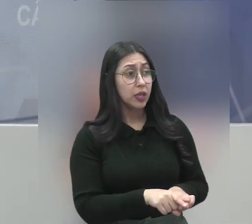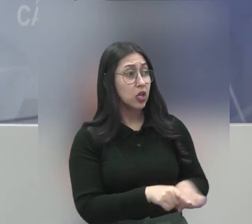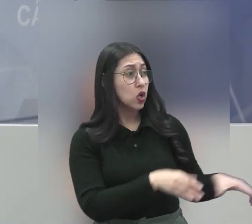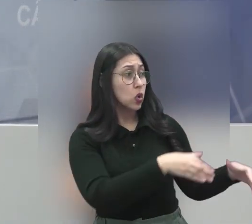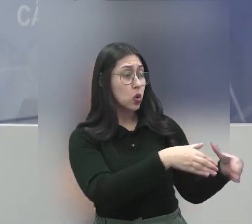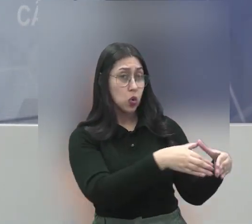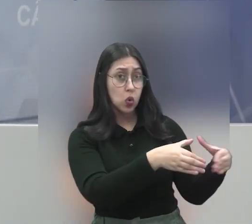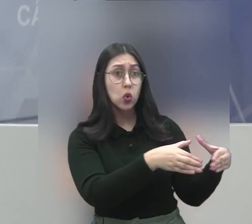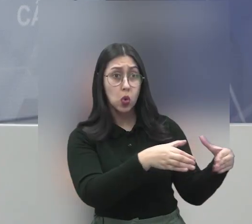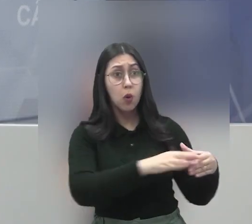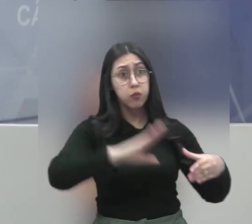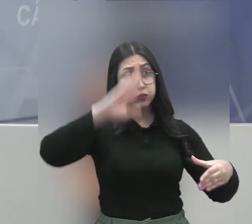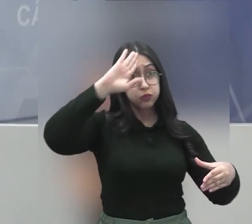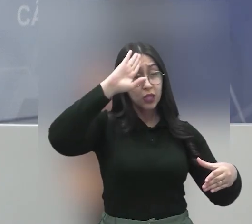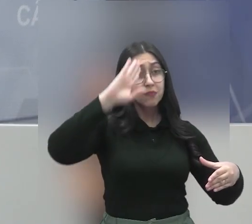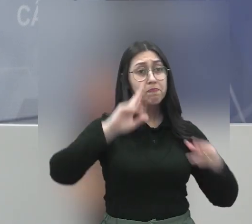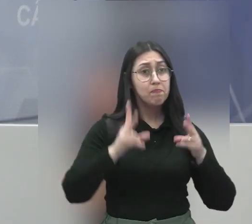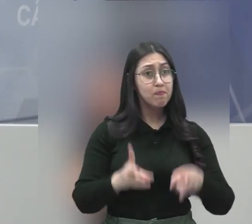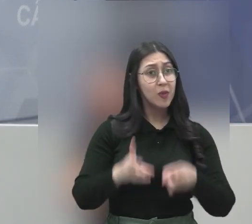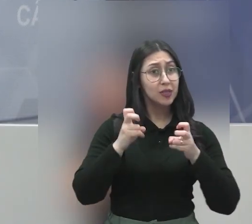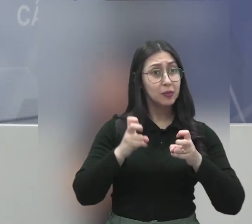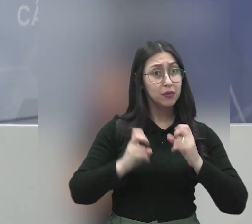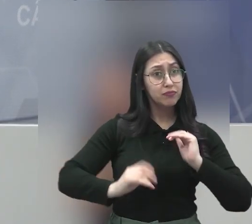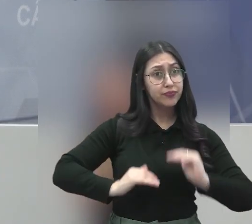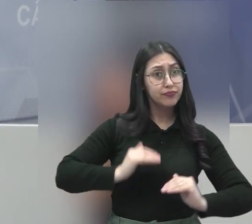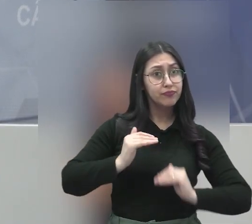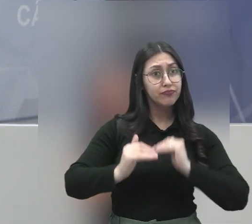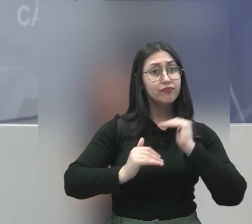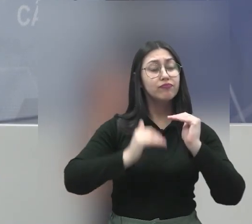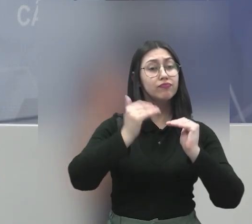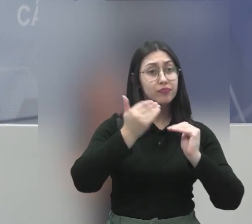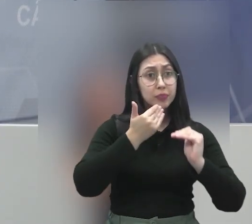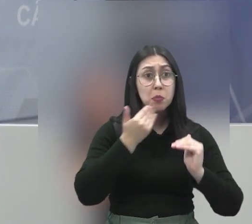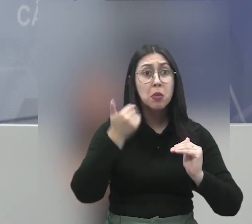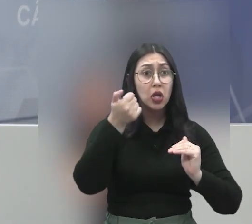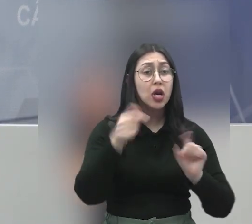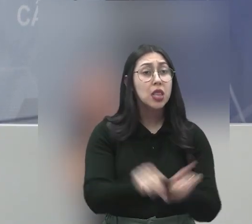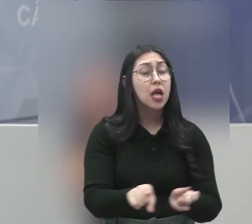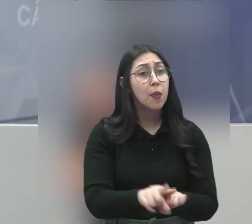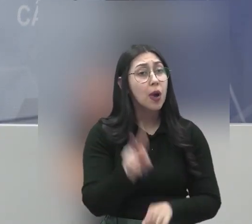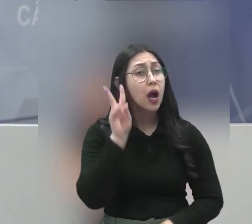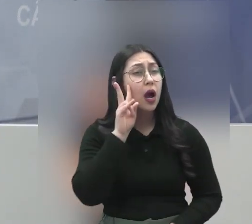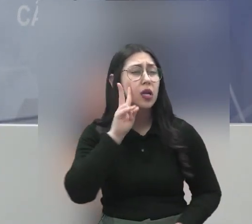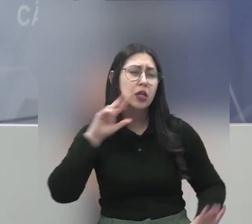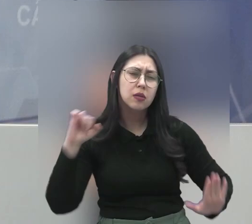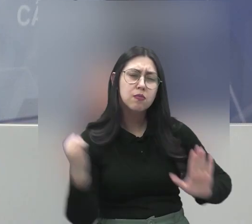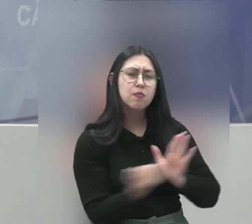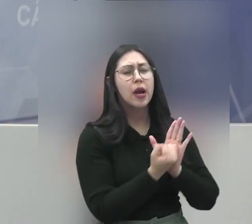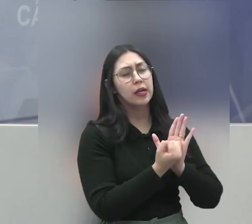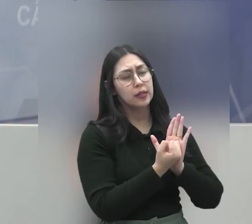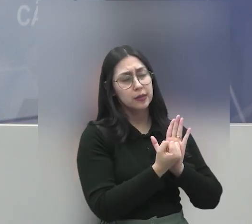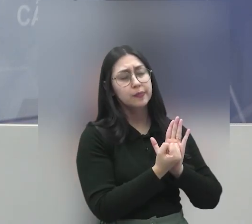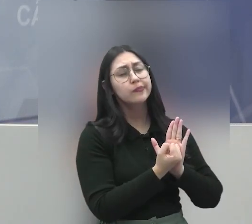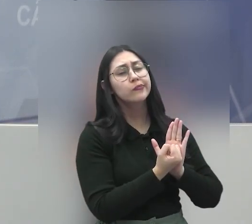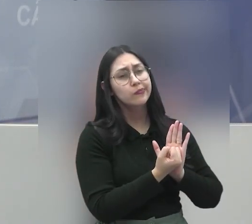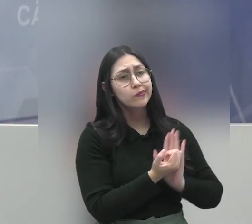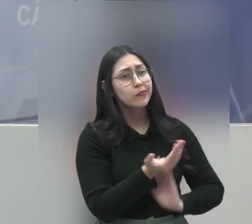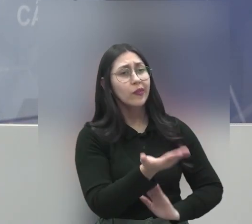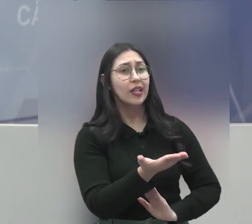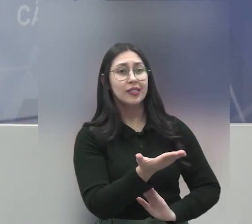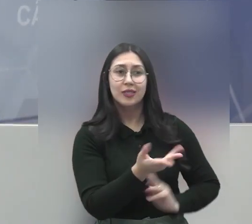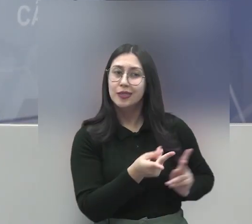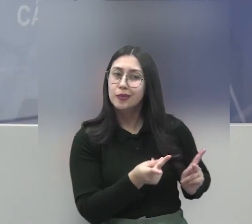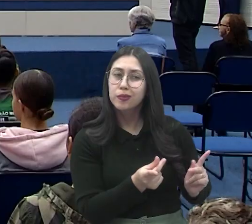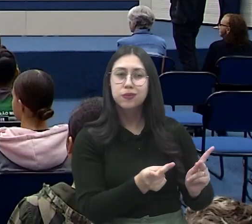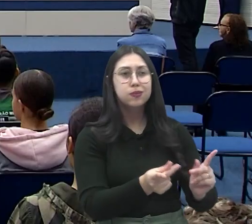seus subordinados, estamos vendo a melhoria, estamos vendo o legado que o senhor está deixando, e isso daí